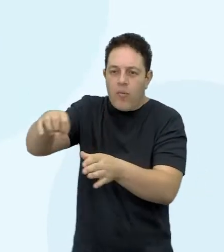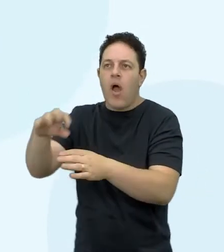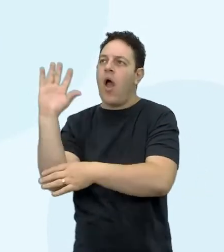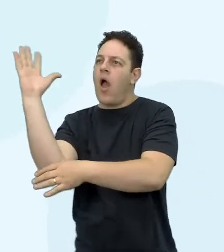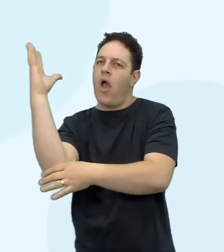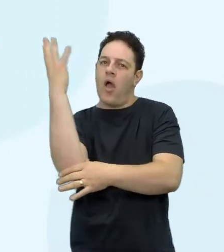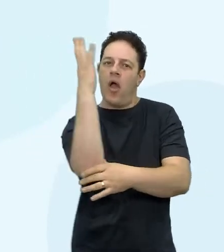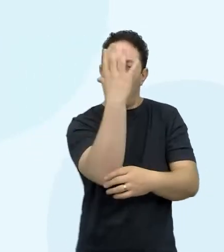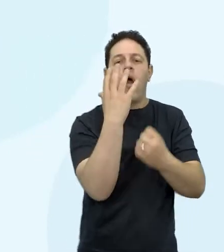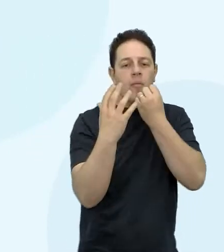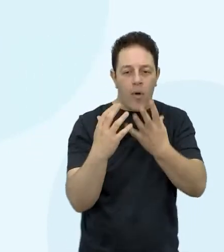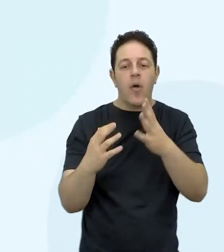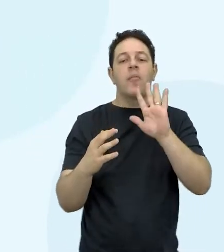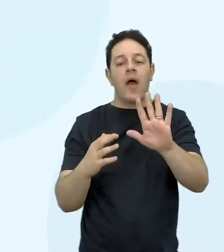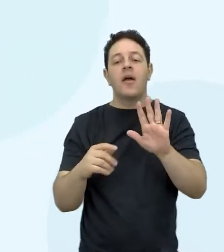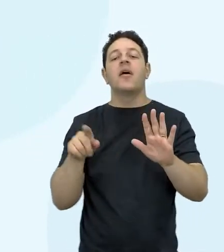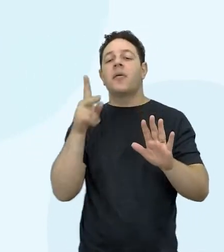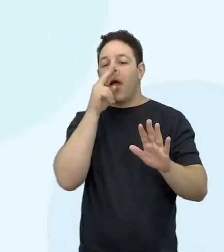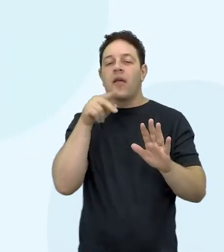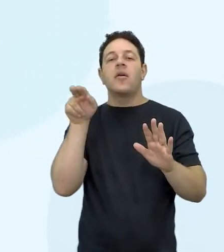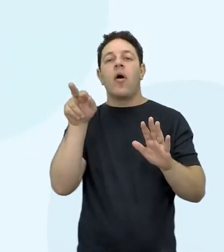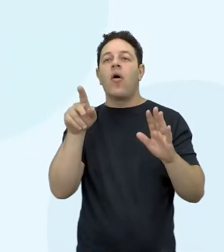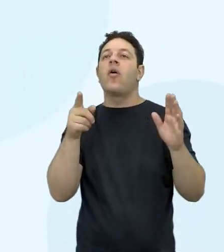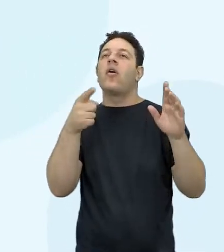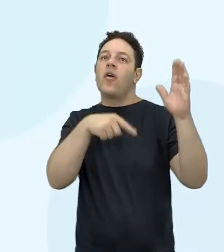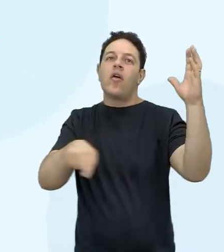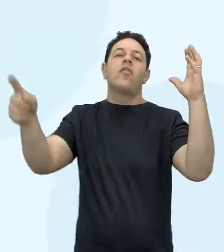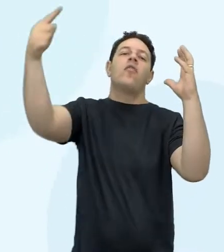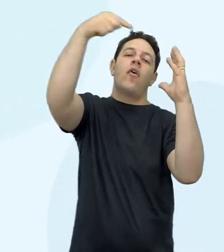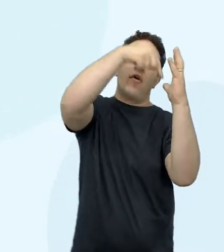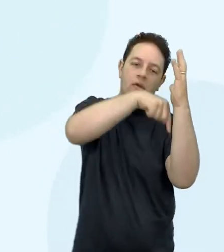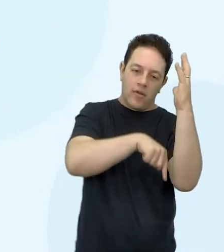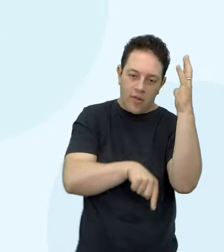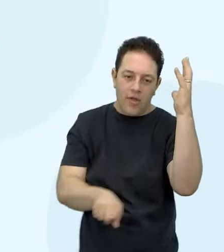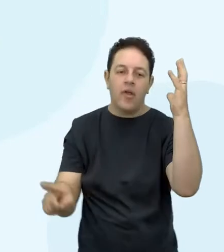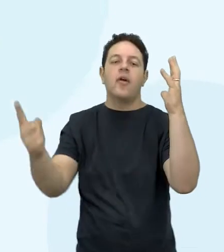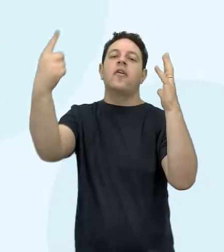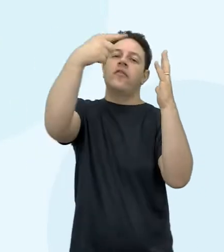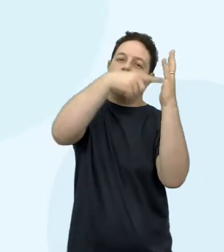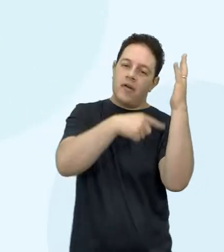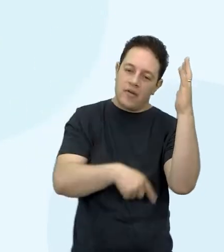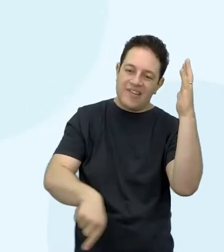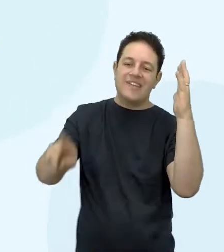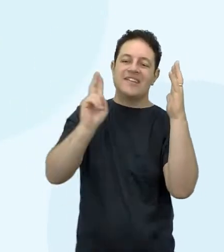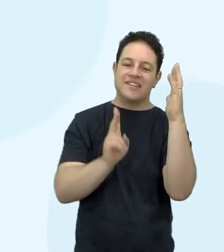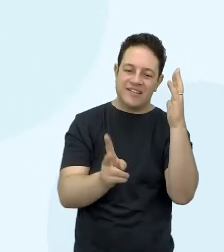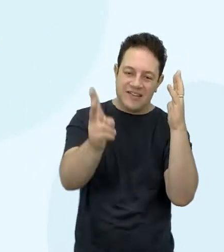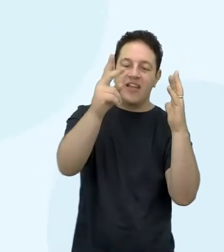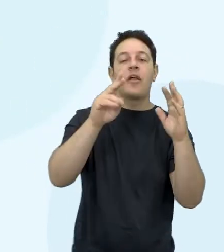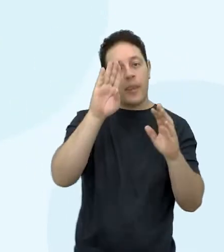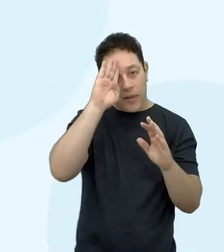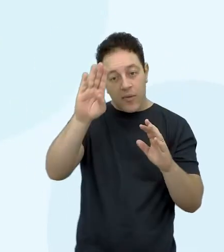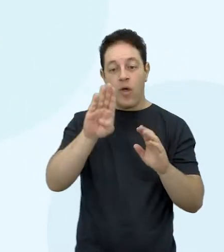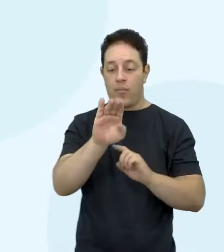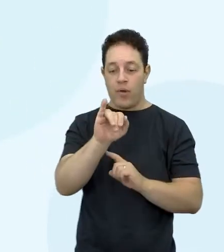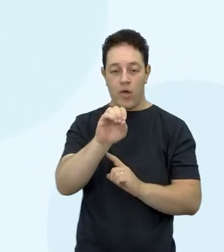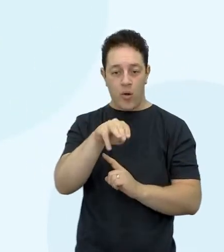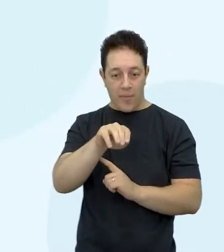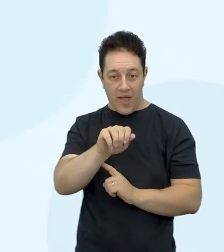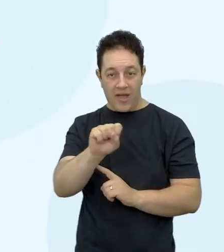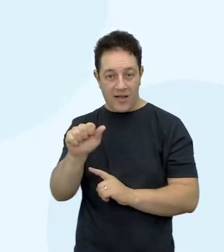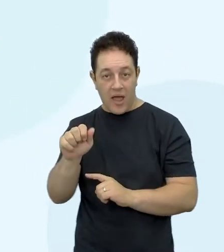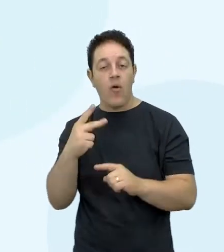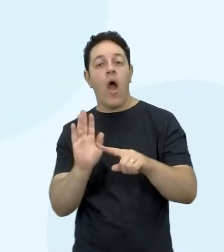ela retira para fazer a fotossíntese. Então, ela é chamada de recurso sustentável e não contribui com o